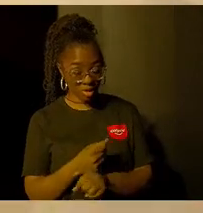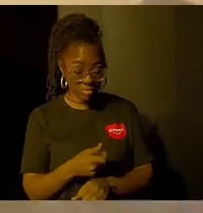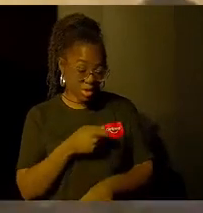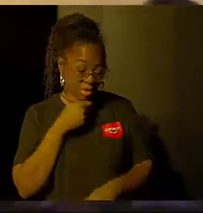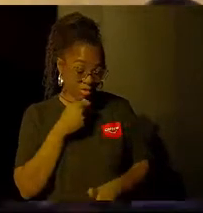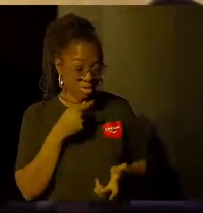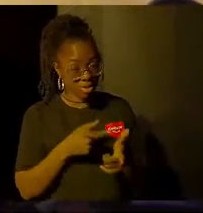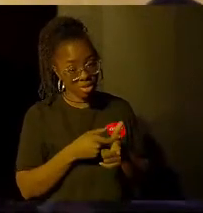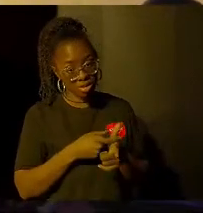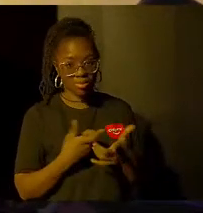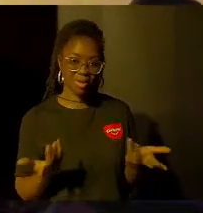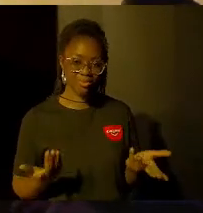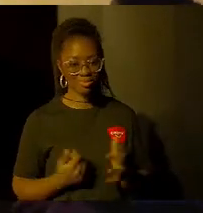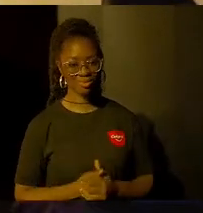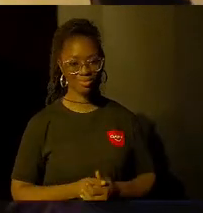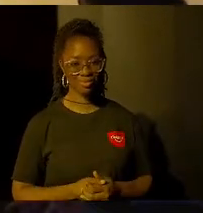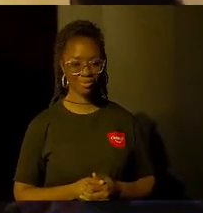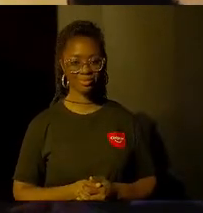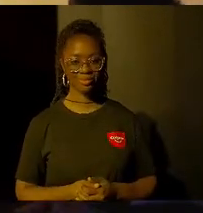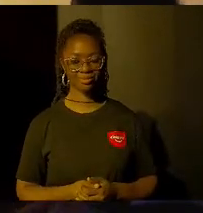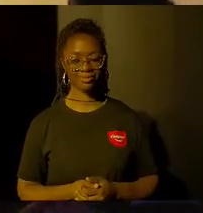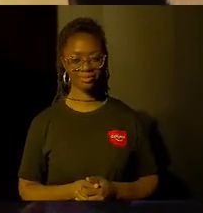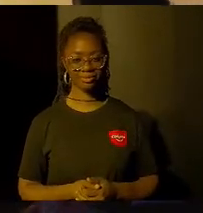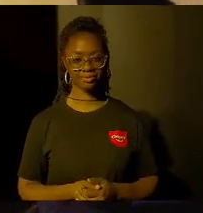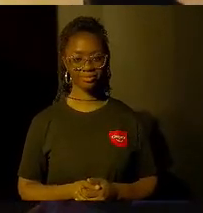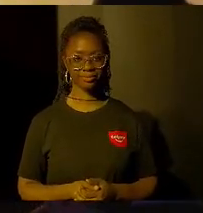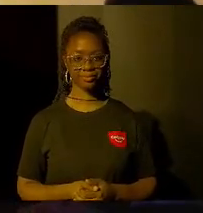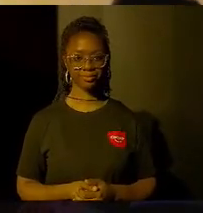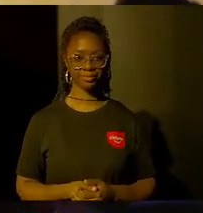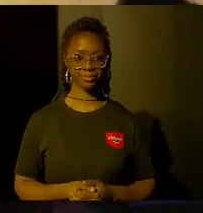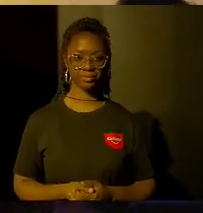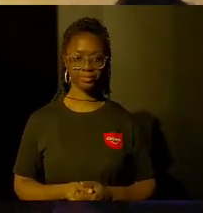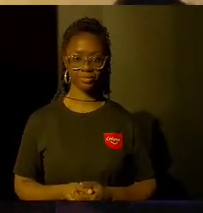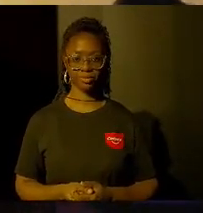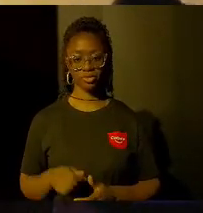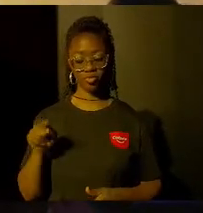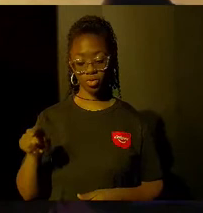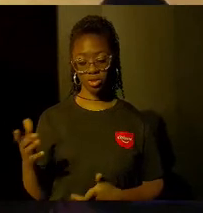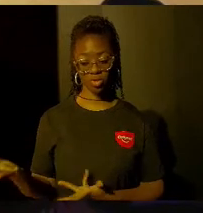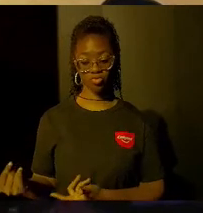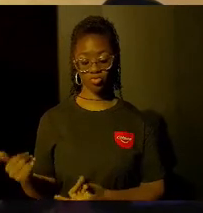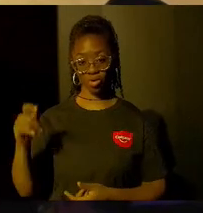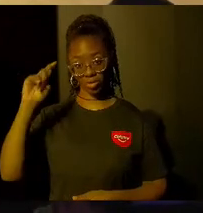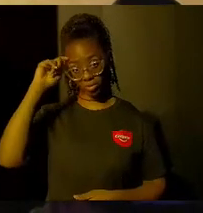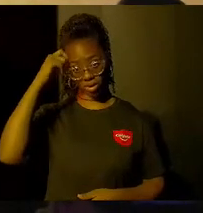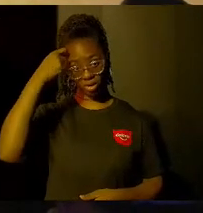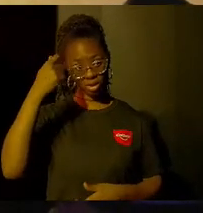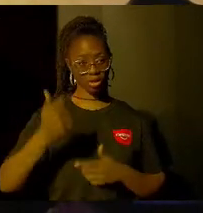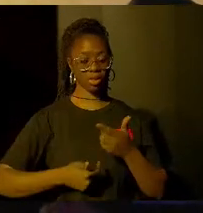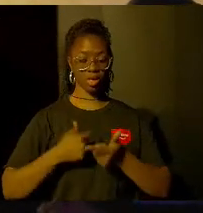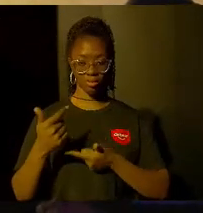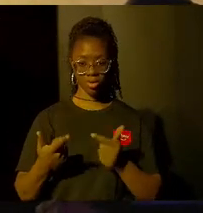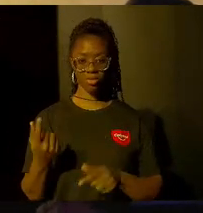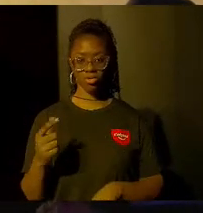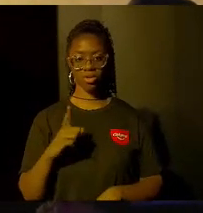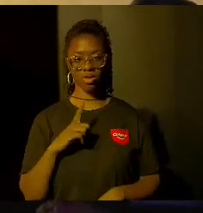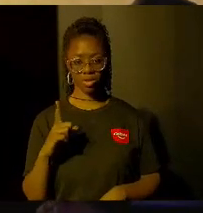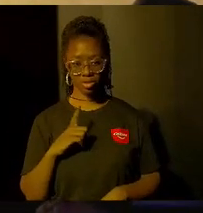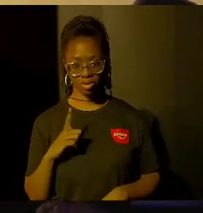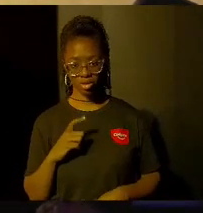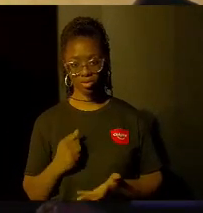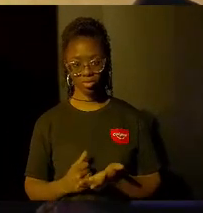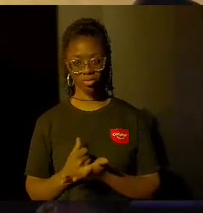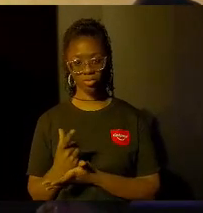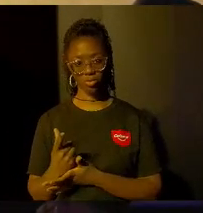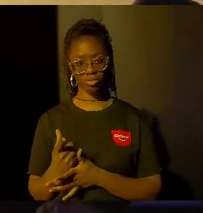não ter calçados se você é um jovem preto que trabalhou e tem dinheiro e comprou um tênis